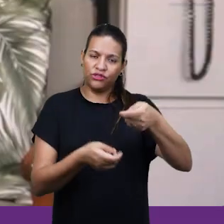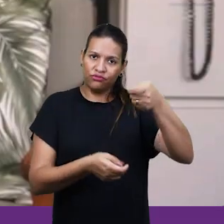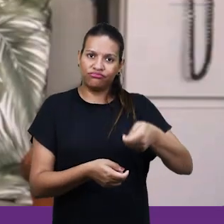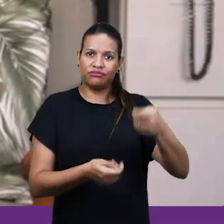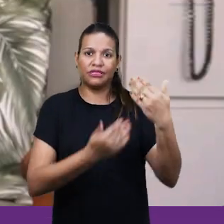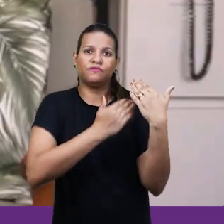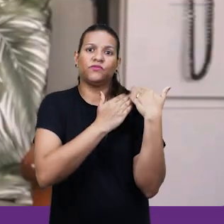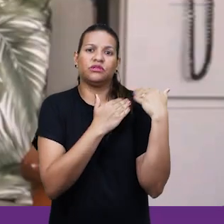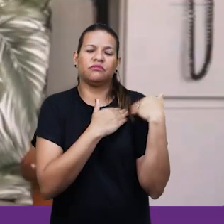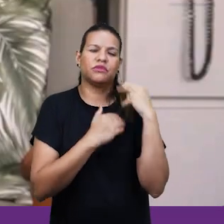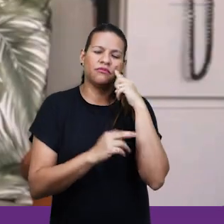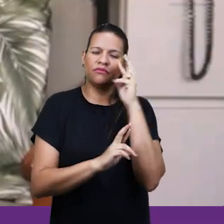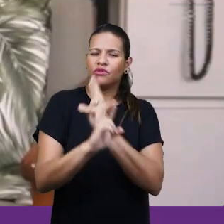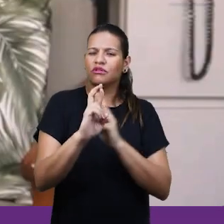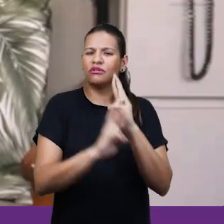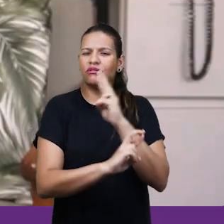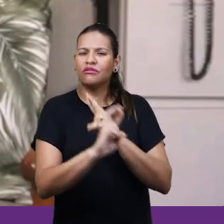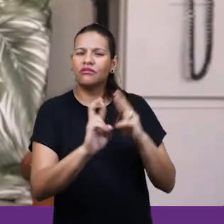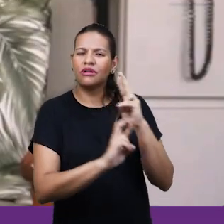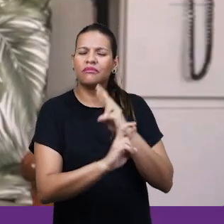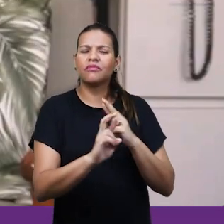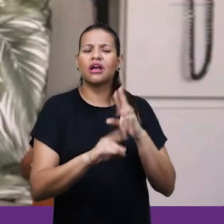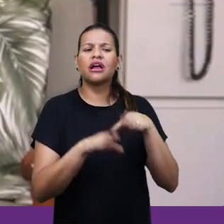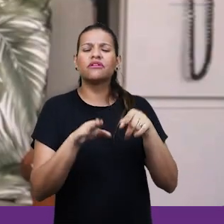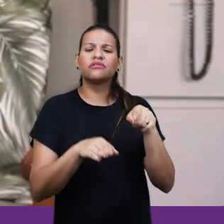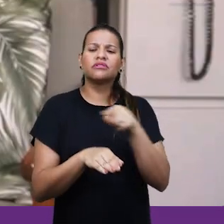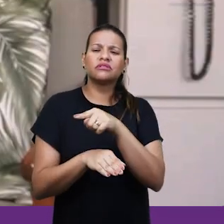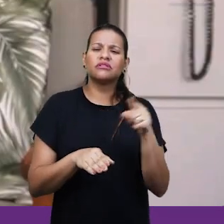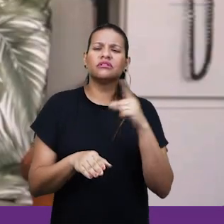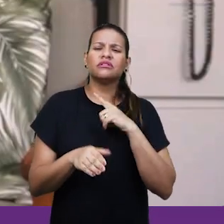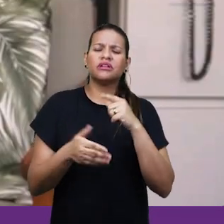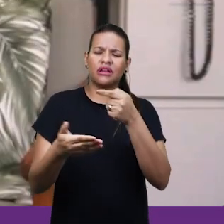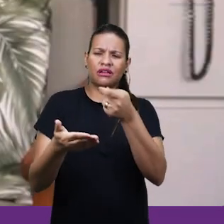um monitoramento e de remover conteúdos que sejam manifestamente